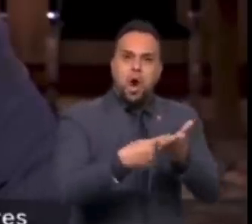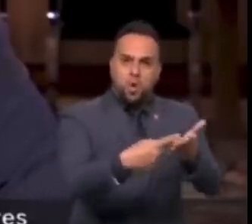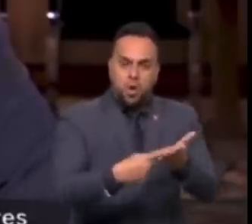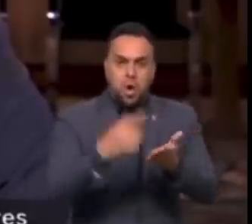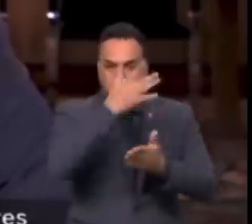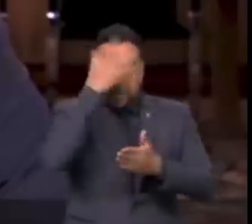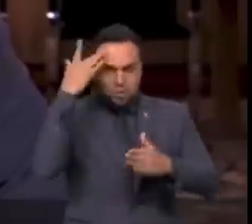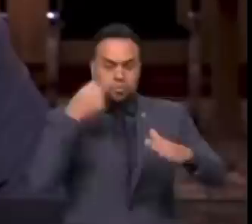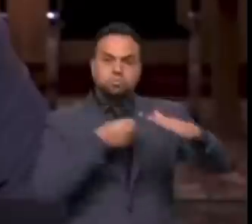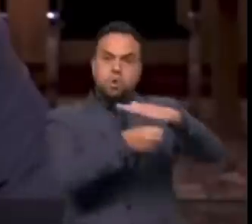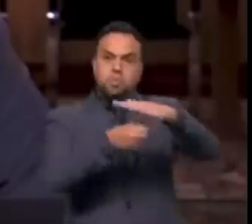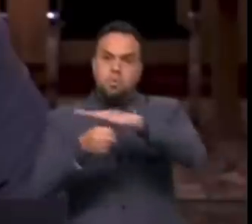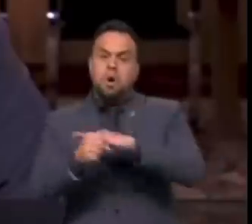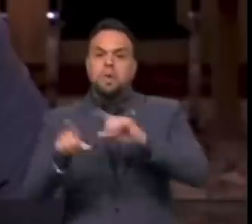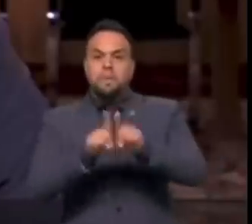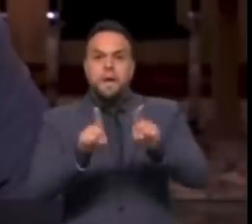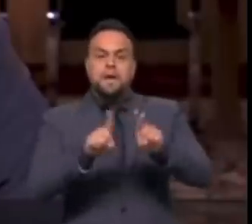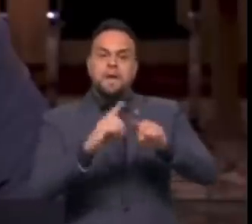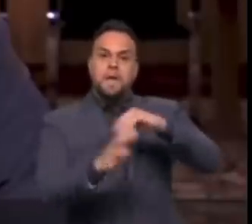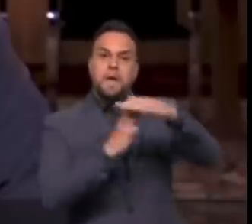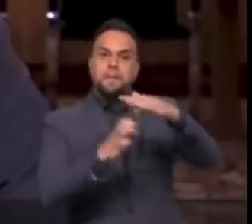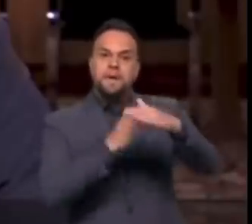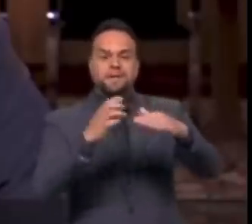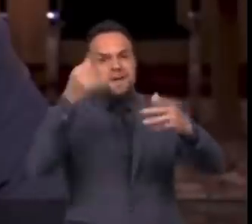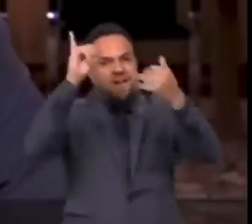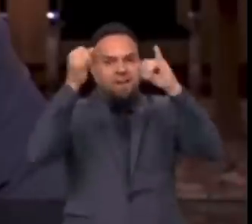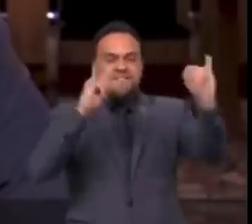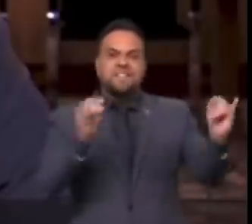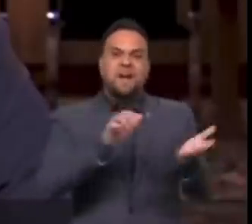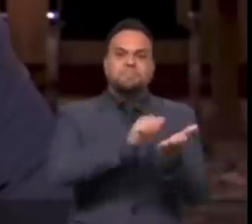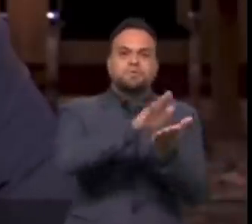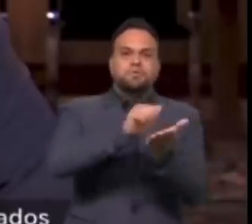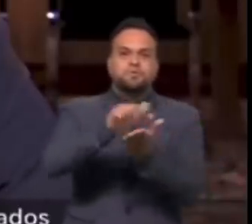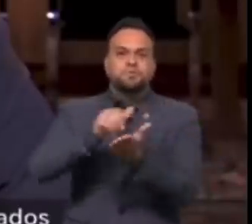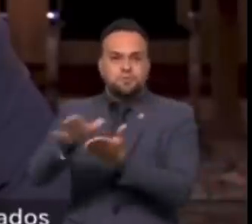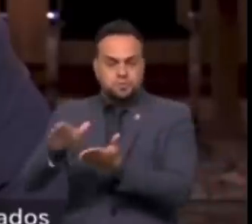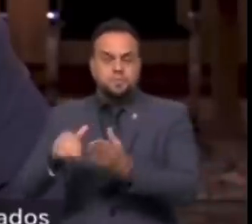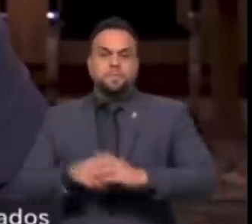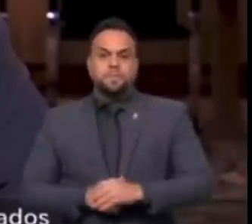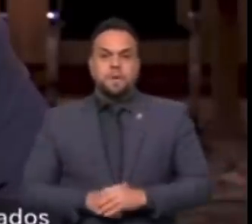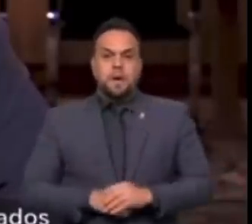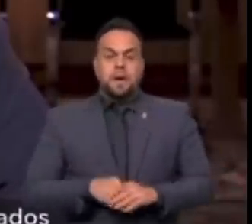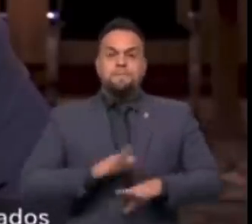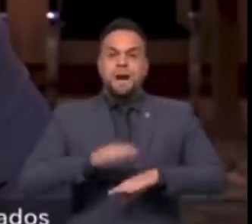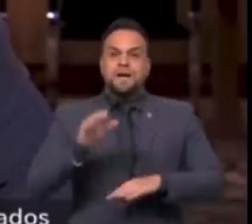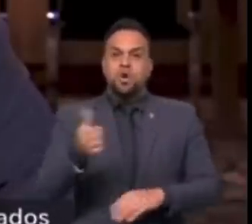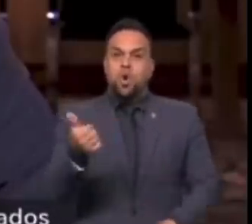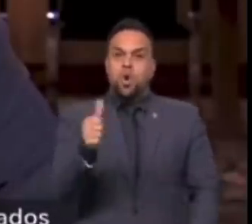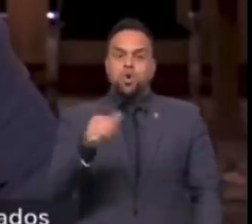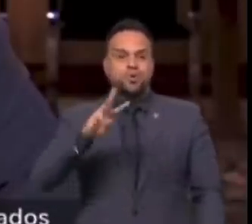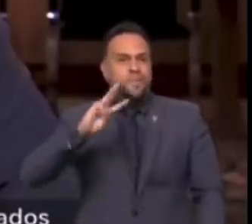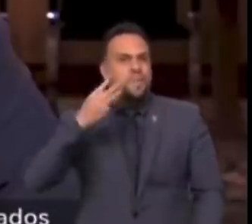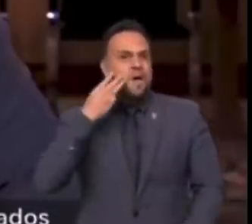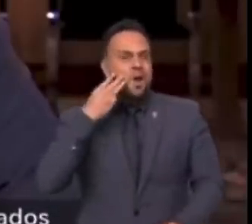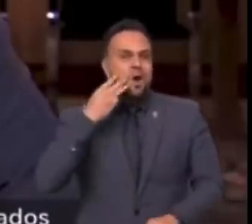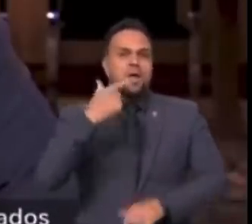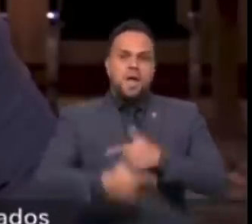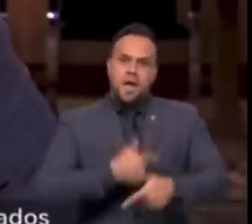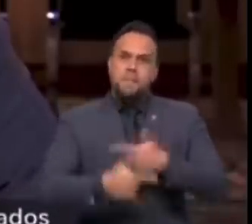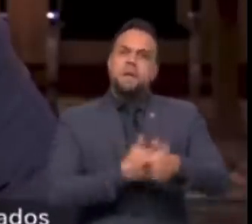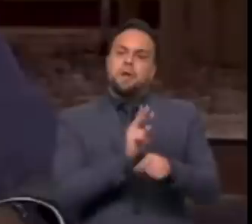acordos entre empregadores e trabalhadores para se evitar demissões com isso mais de 11 milhões de empregos